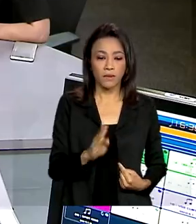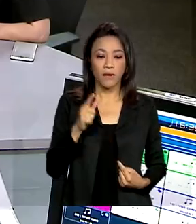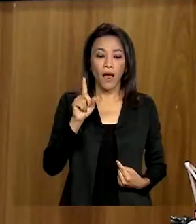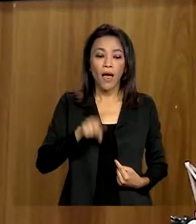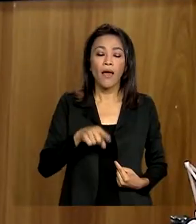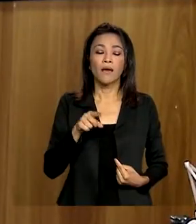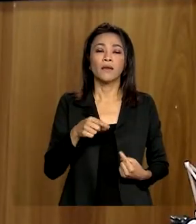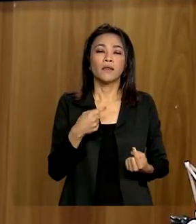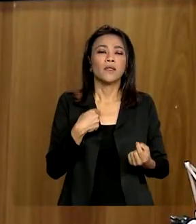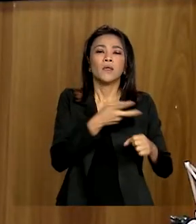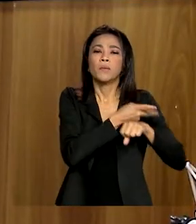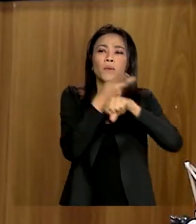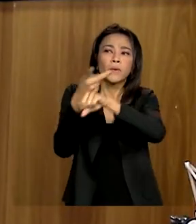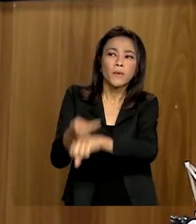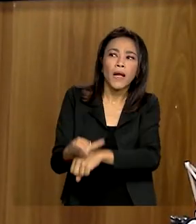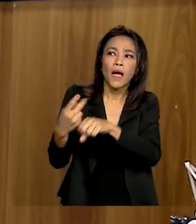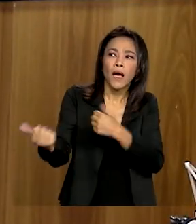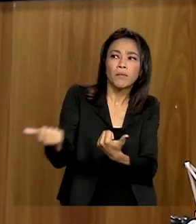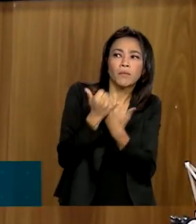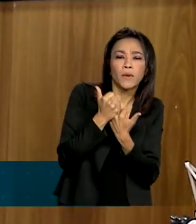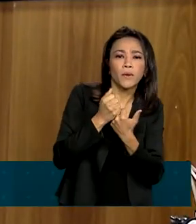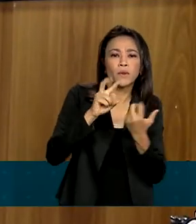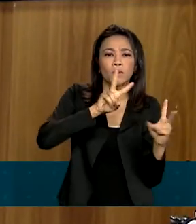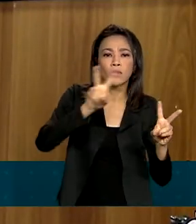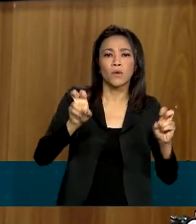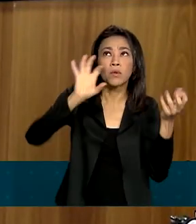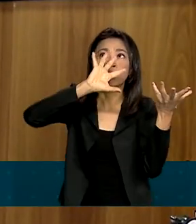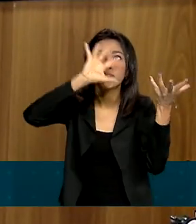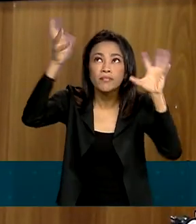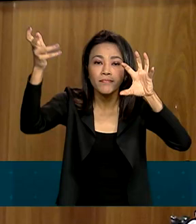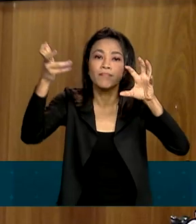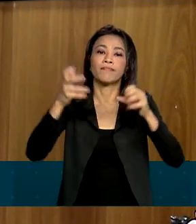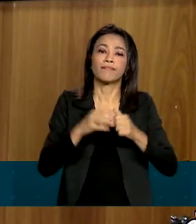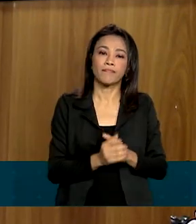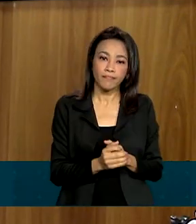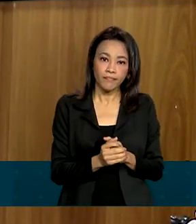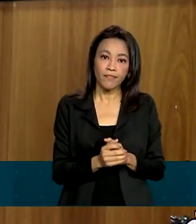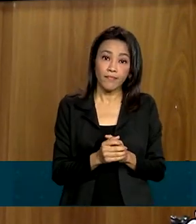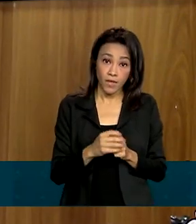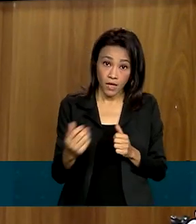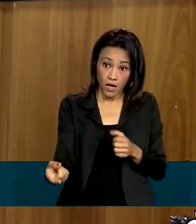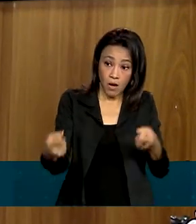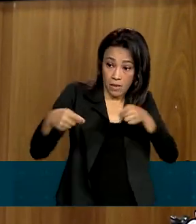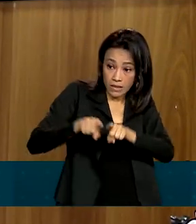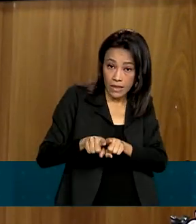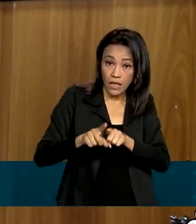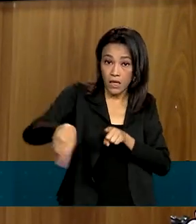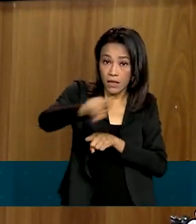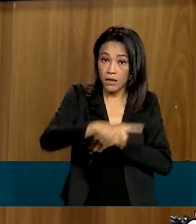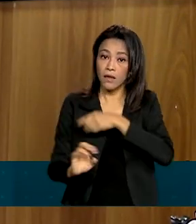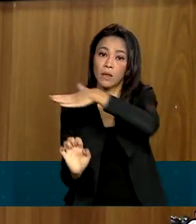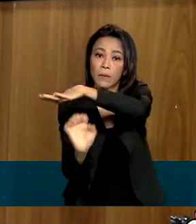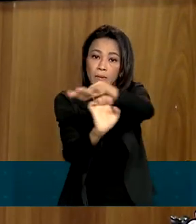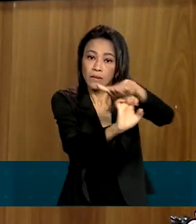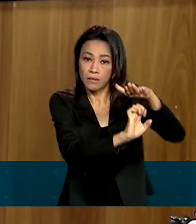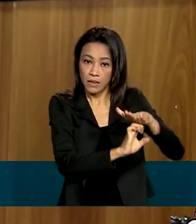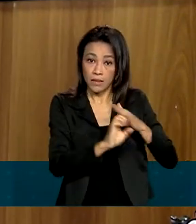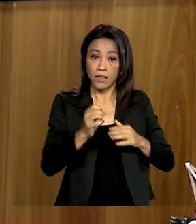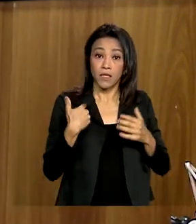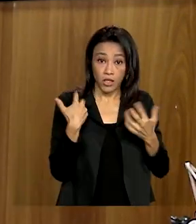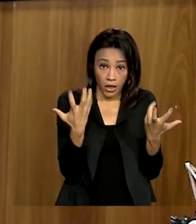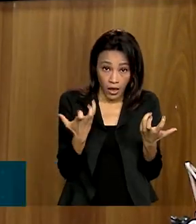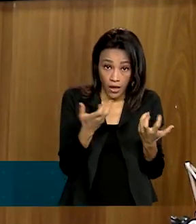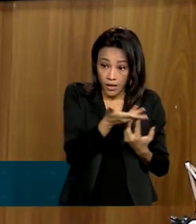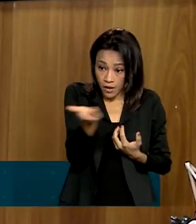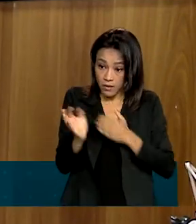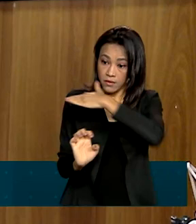financiamento com juros para acelerar toda essa nova economia verde junto com o setor privado o que a gente pretende é que o setor privado